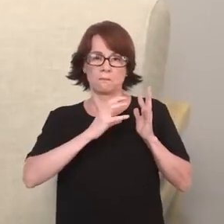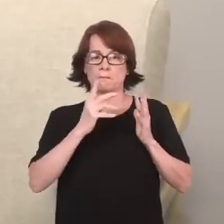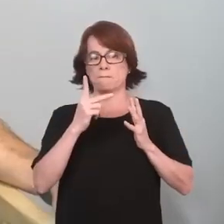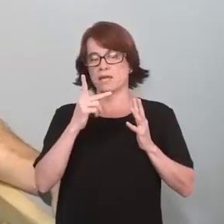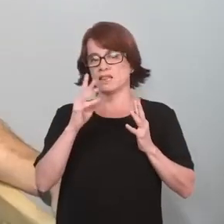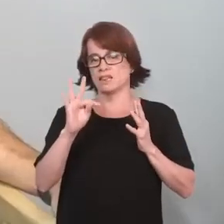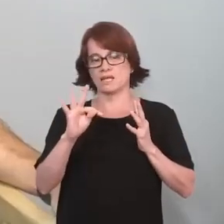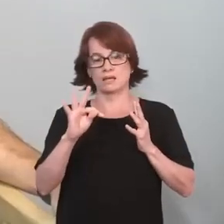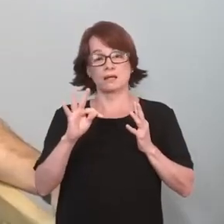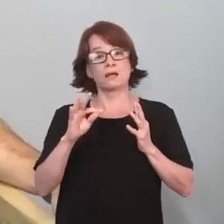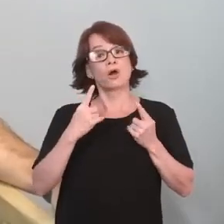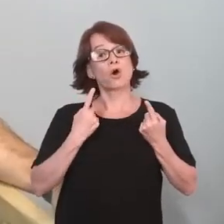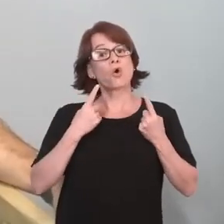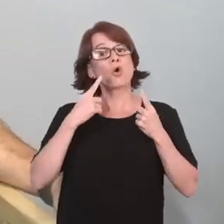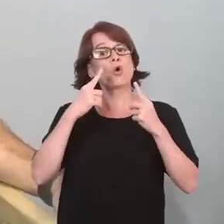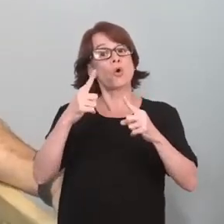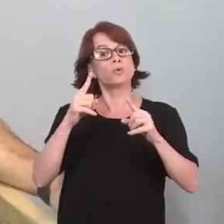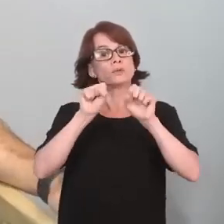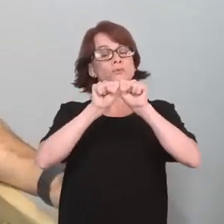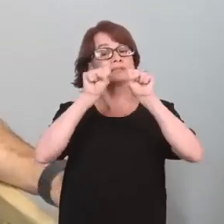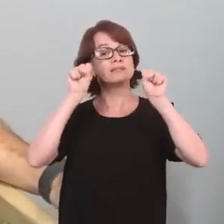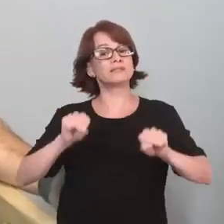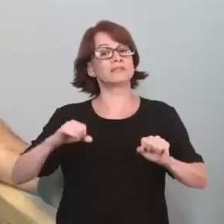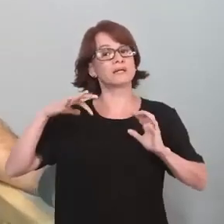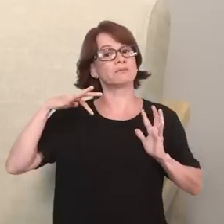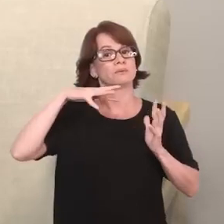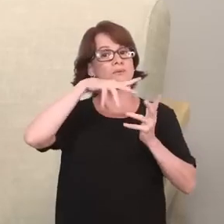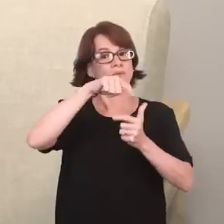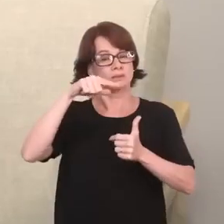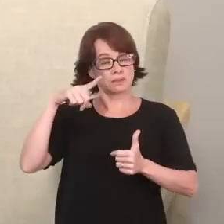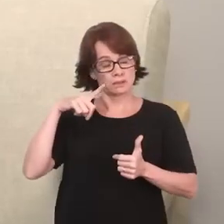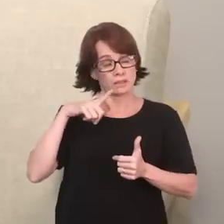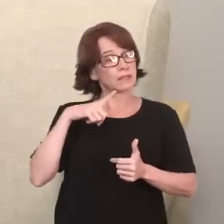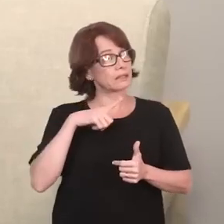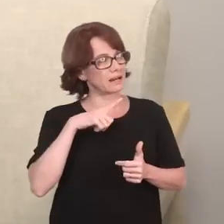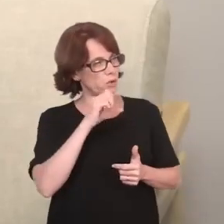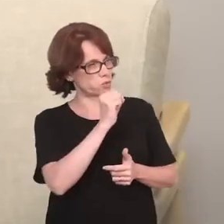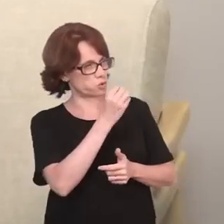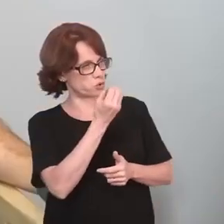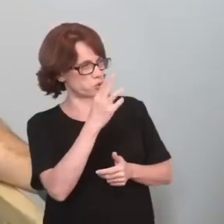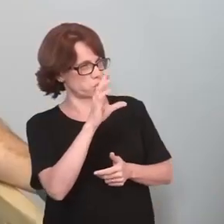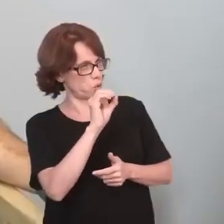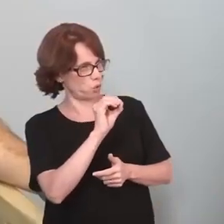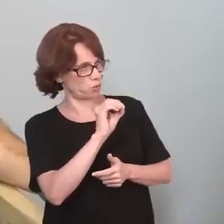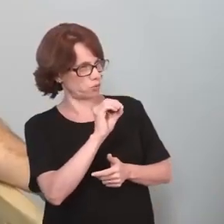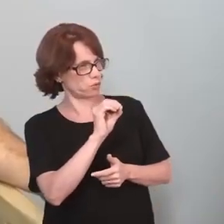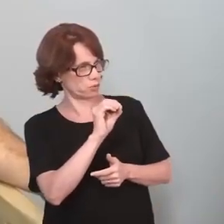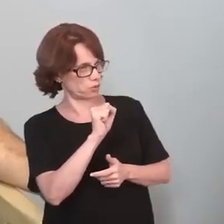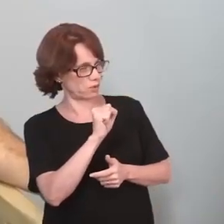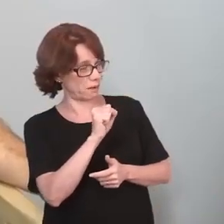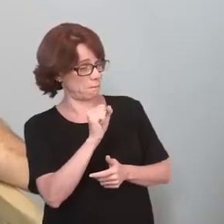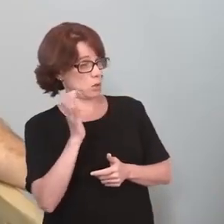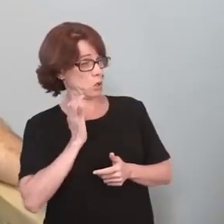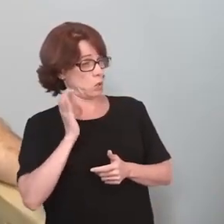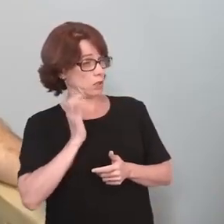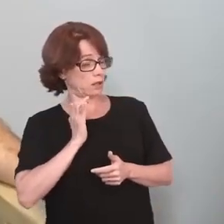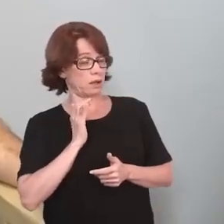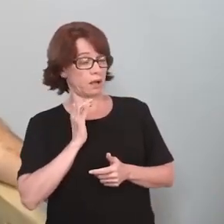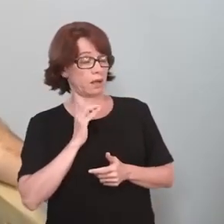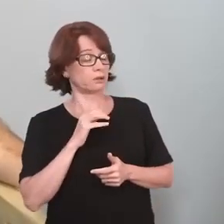mesmo. Globalista, enorme. Financiado por algumas famílias. Bilionários, né? Bilionários. Aquilo que o professor Olavo